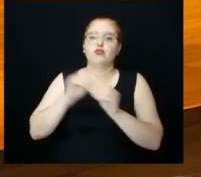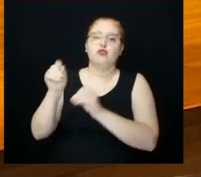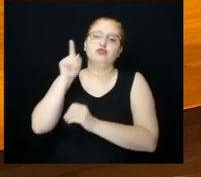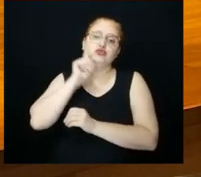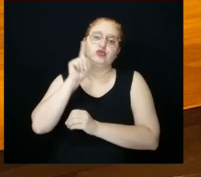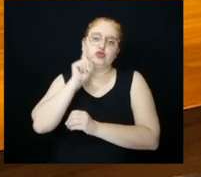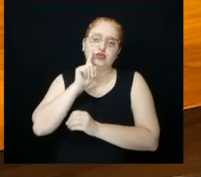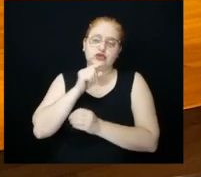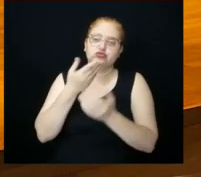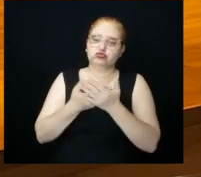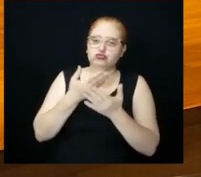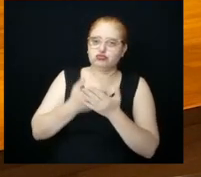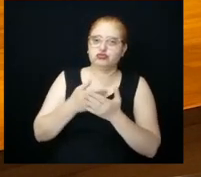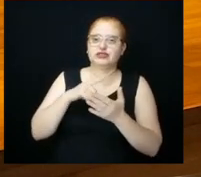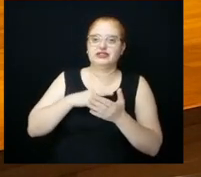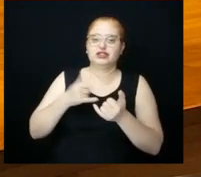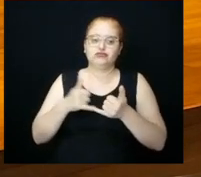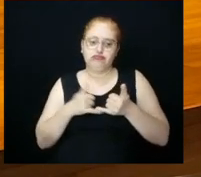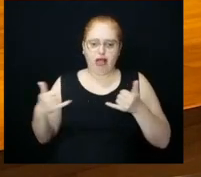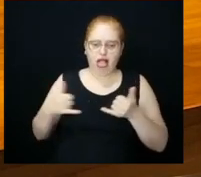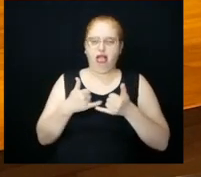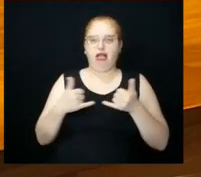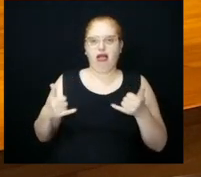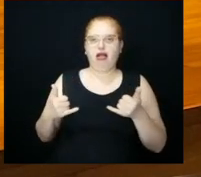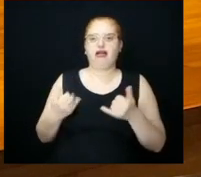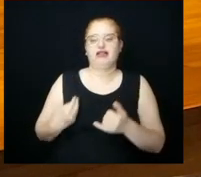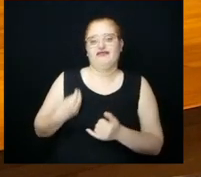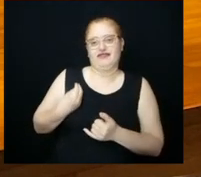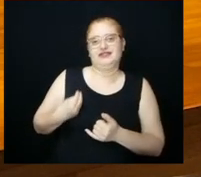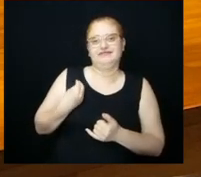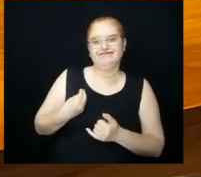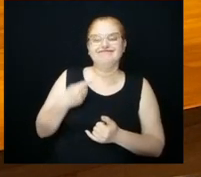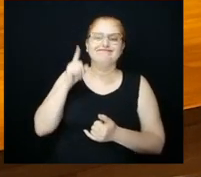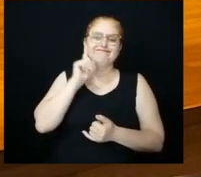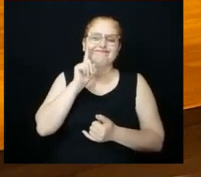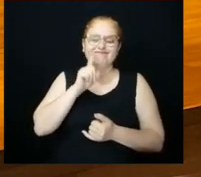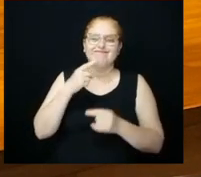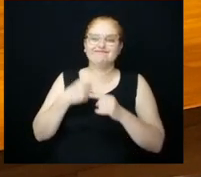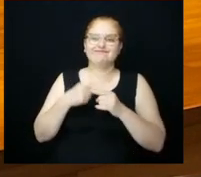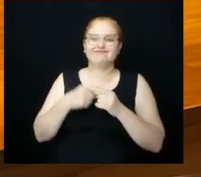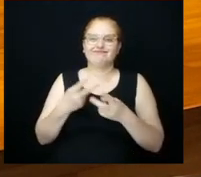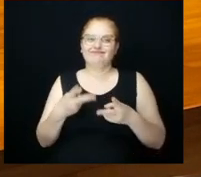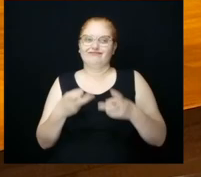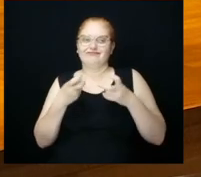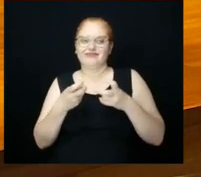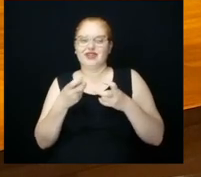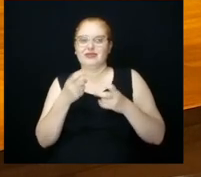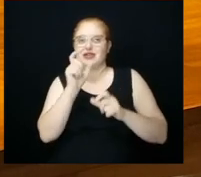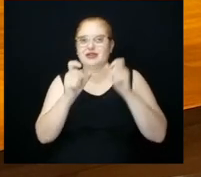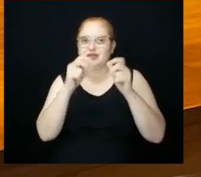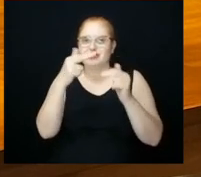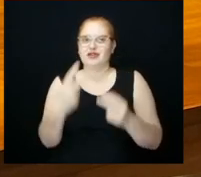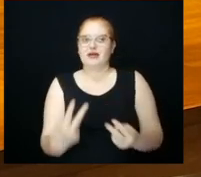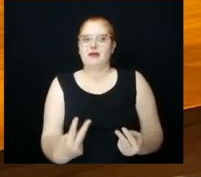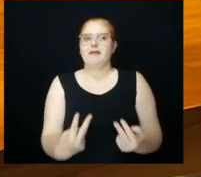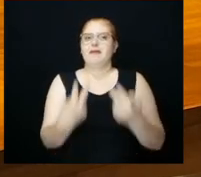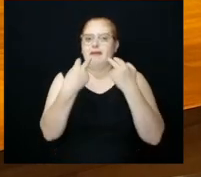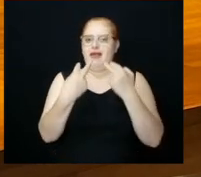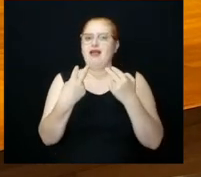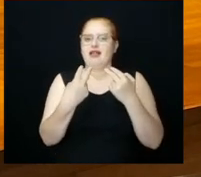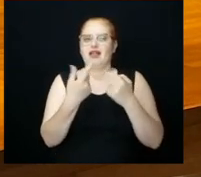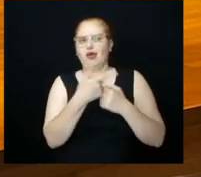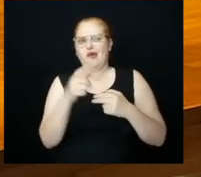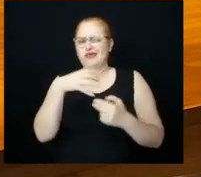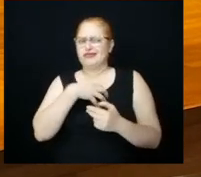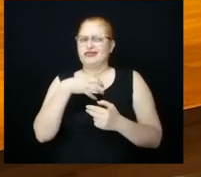depois estudar, e aí ela tem um choque de realidade nos Estados Unidos, né? Que ela começa a ver que lá ela é vista de uma outra maneira, que não a vida que